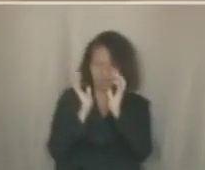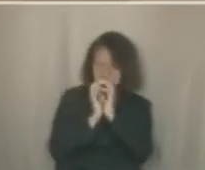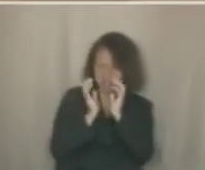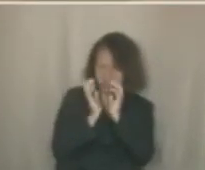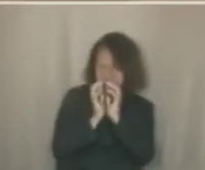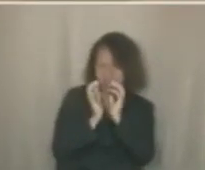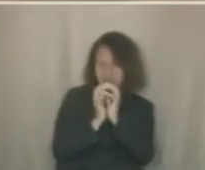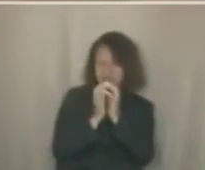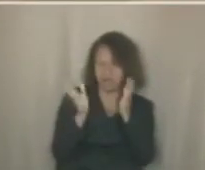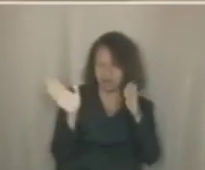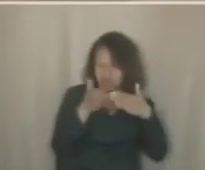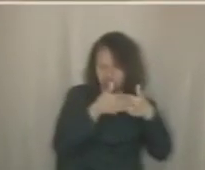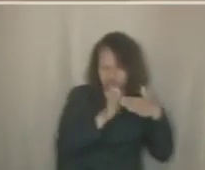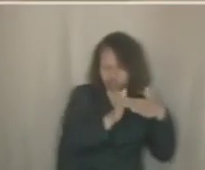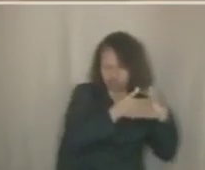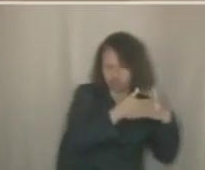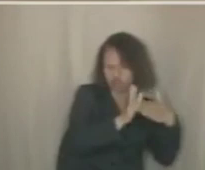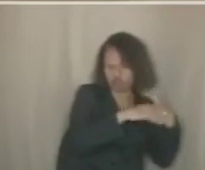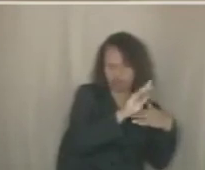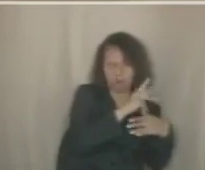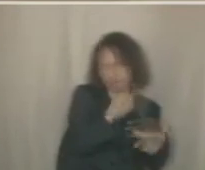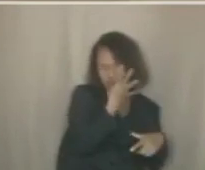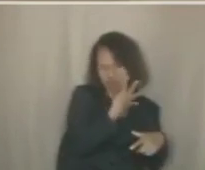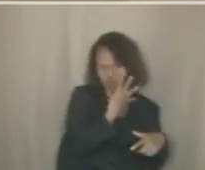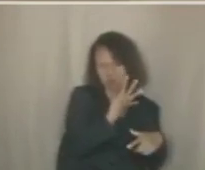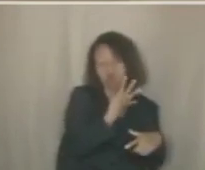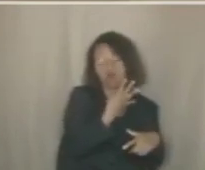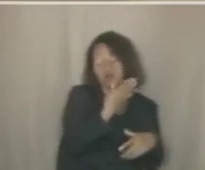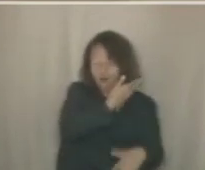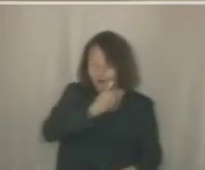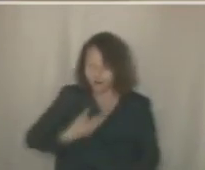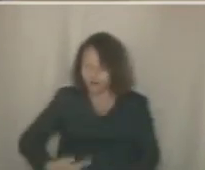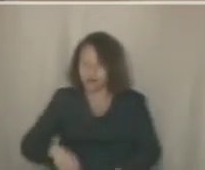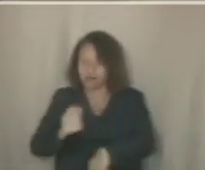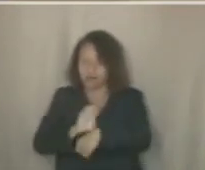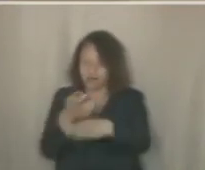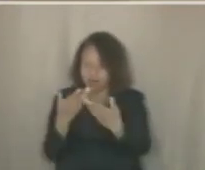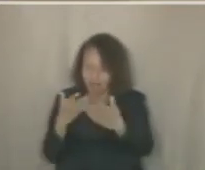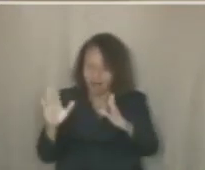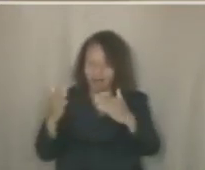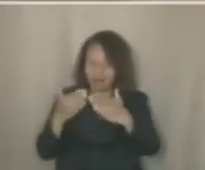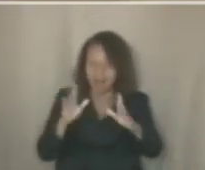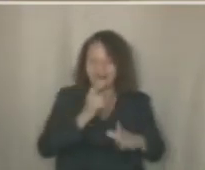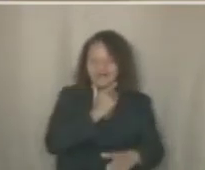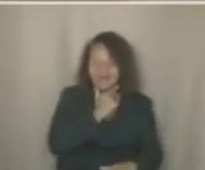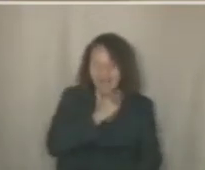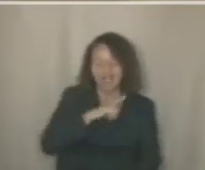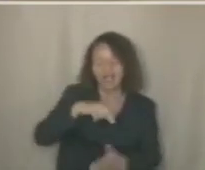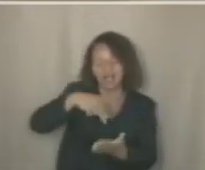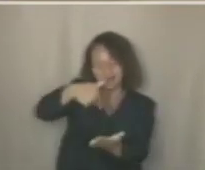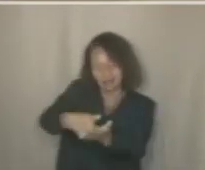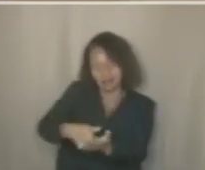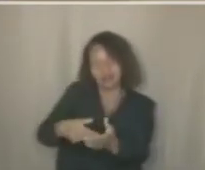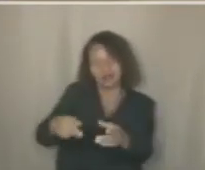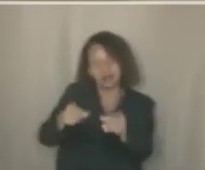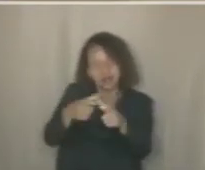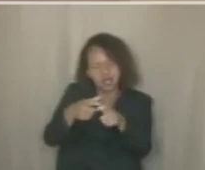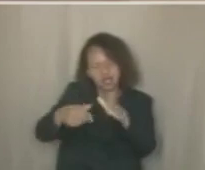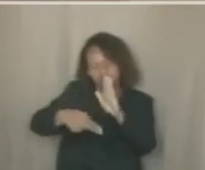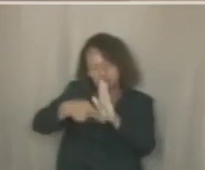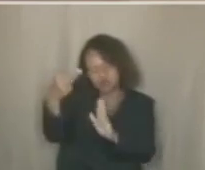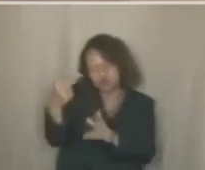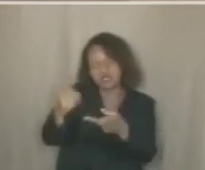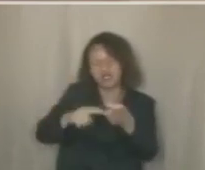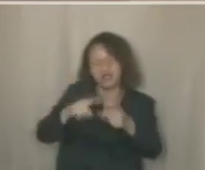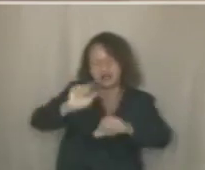Recife sai fechando o PIN às 24 horas, o governo do Estado sai abrindo vagas de leitos, de pequenas cirurgias,